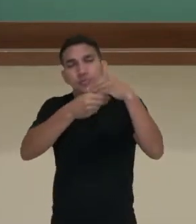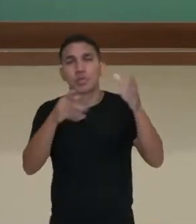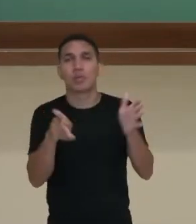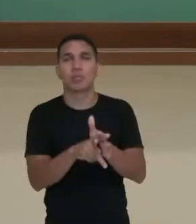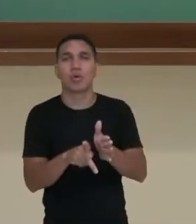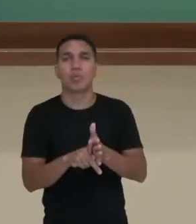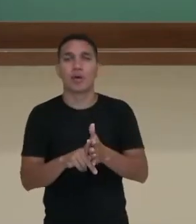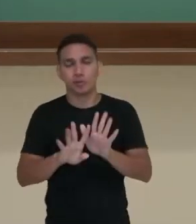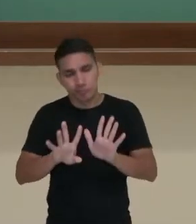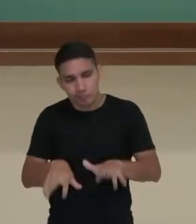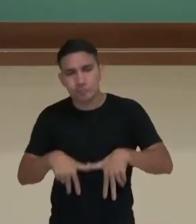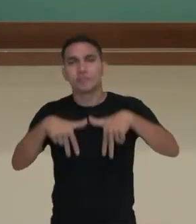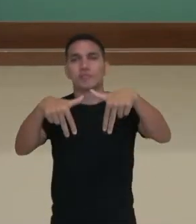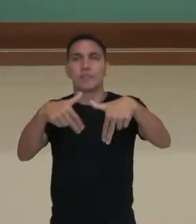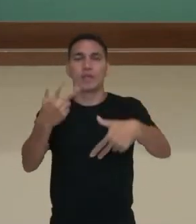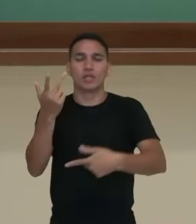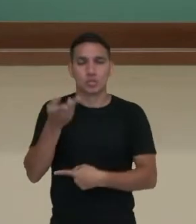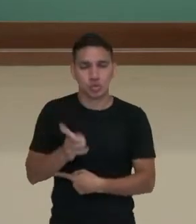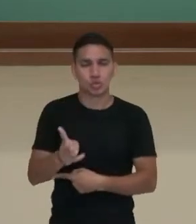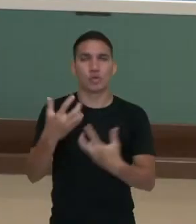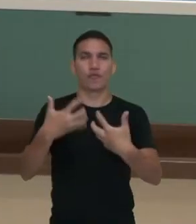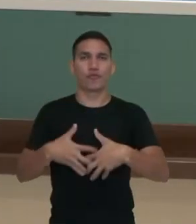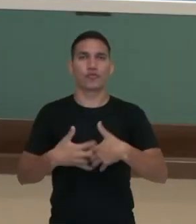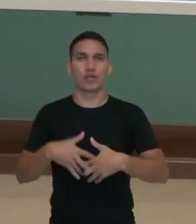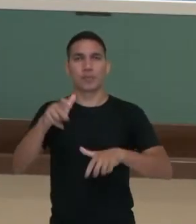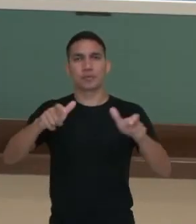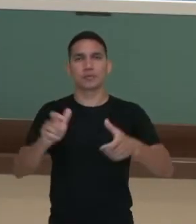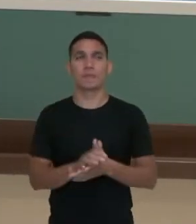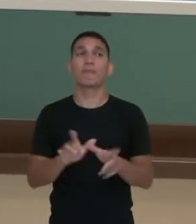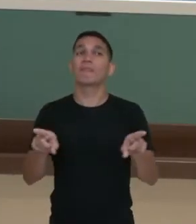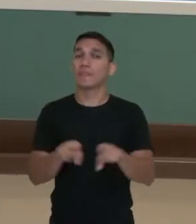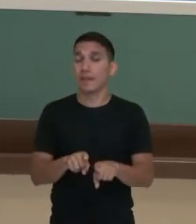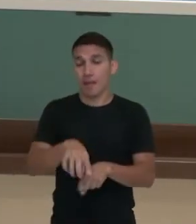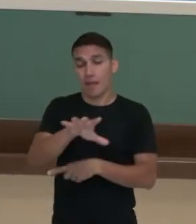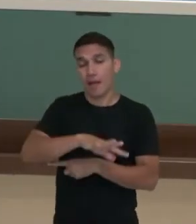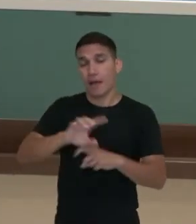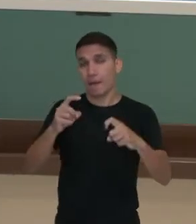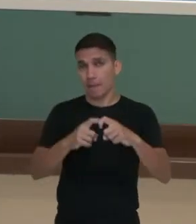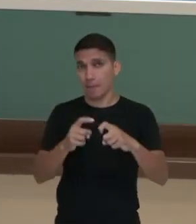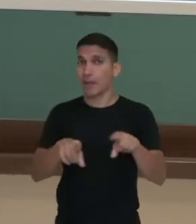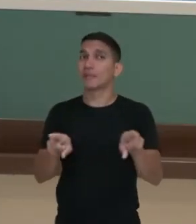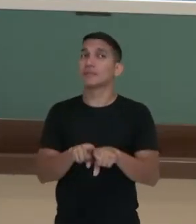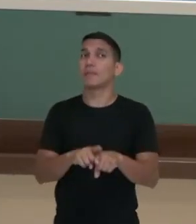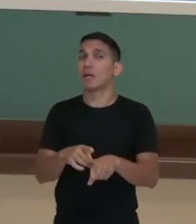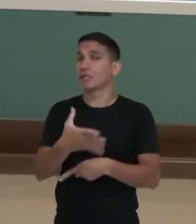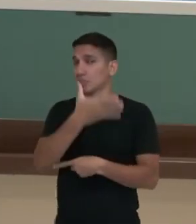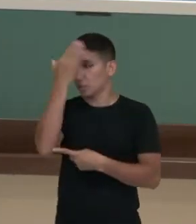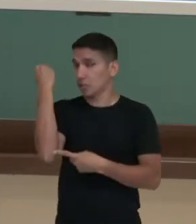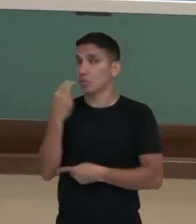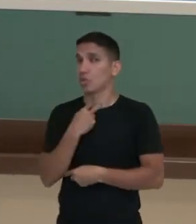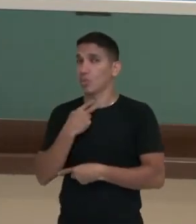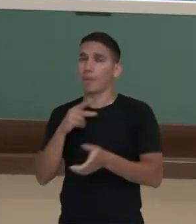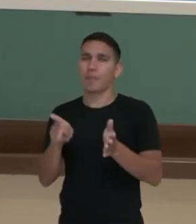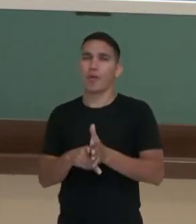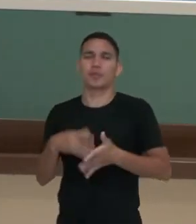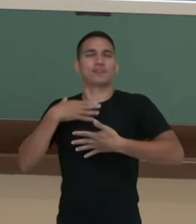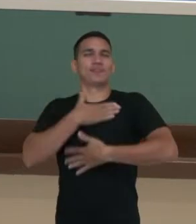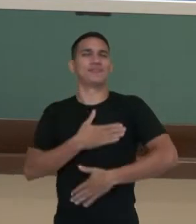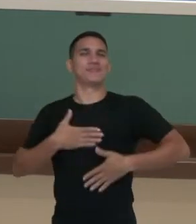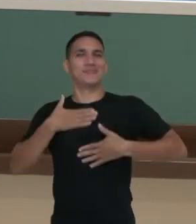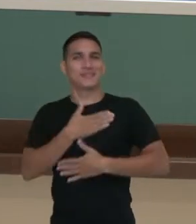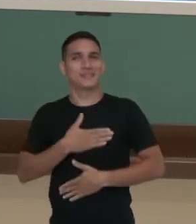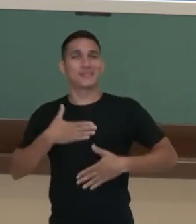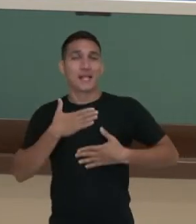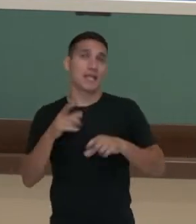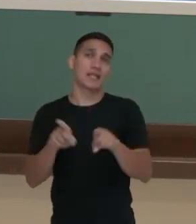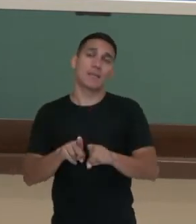dessas pessoas, tá? Além da assistência médica, a gente não pode esquecer do entretenimento, né? Isso